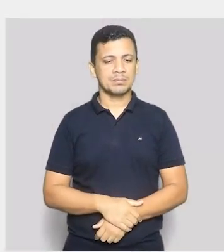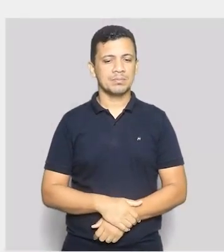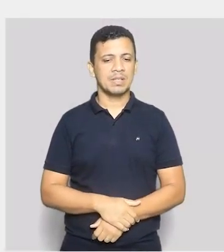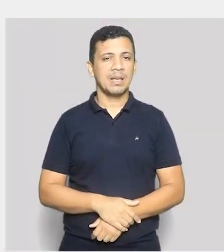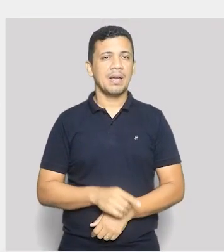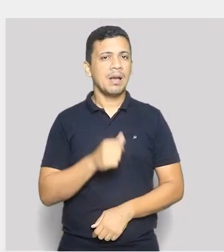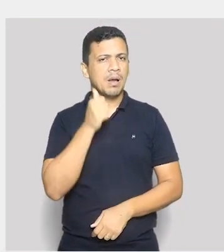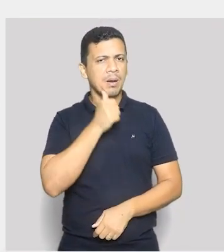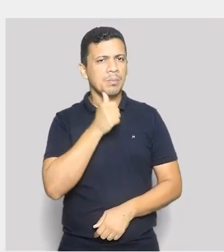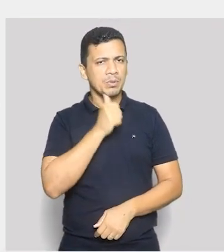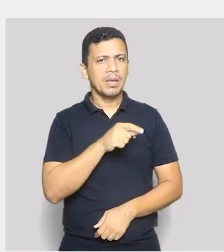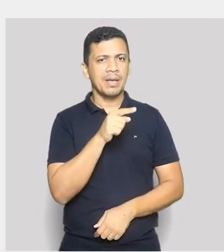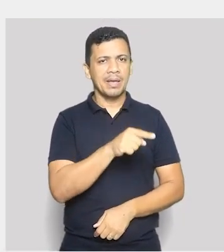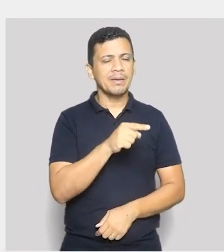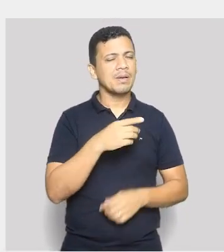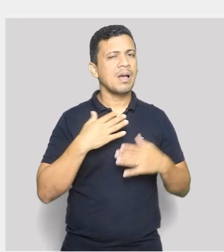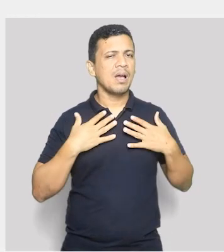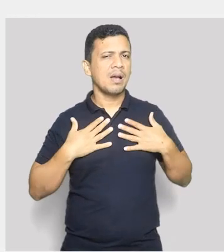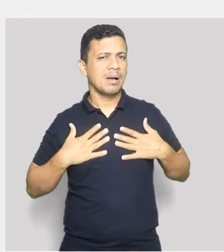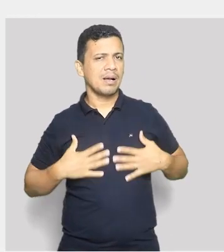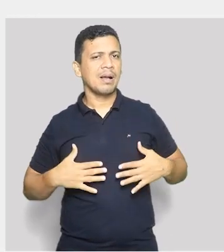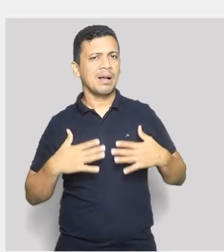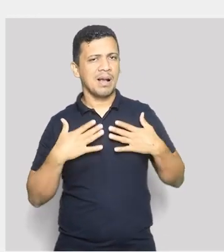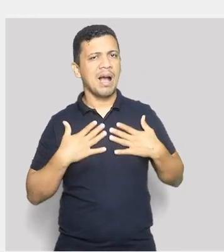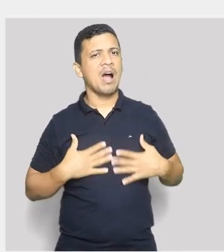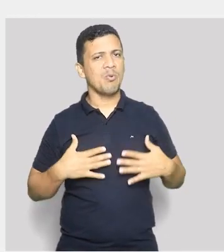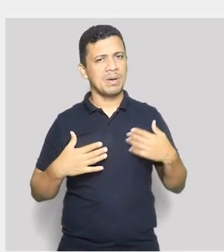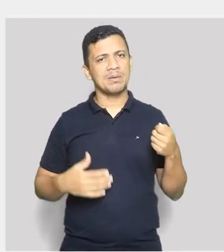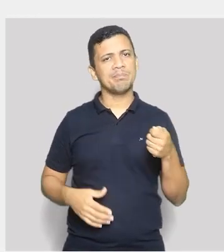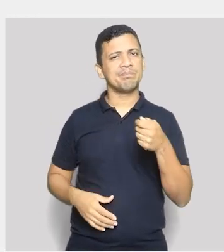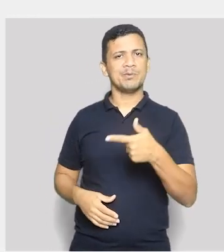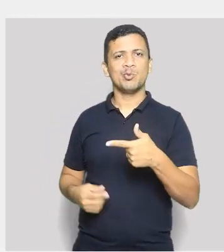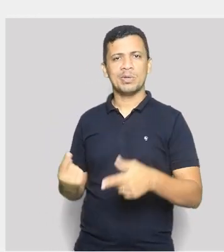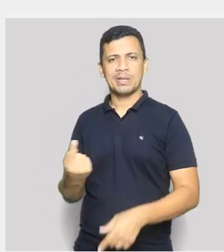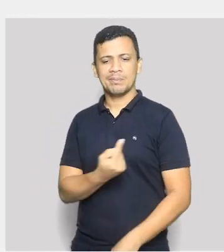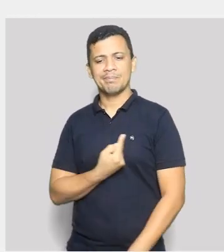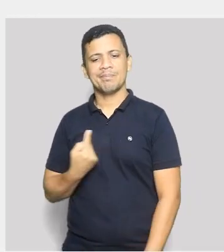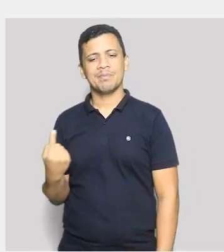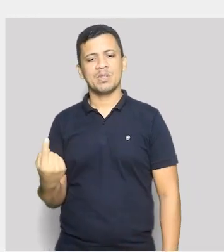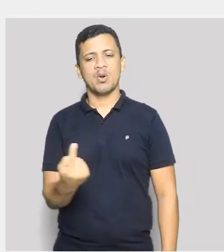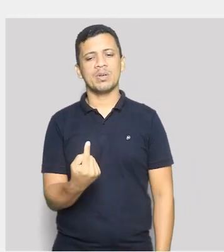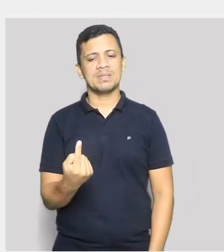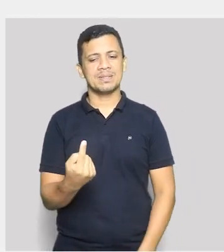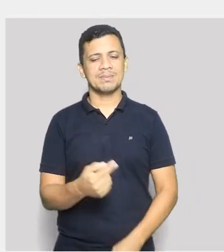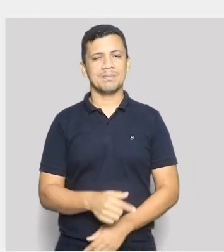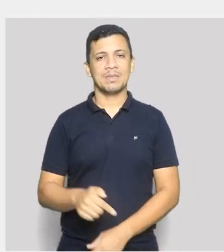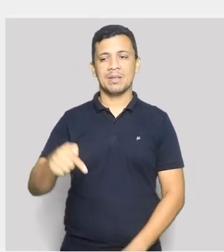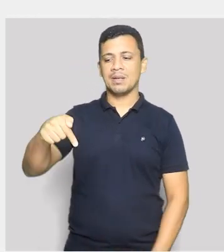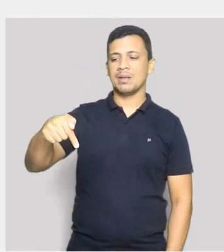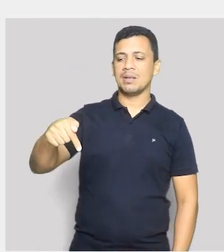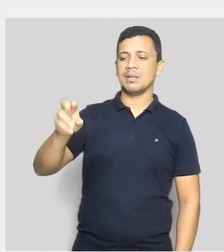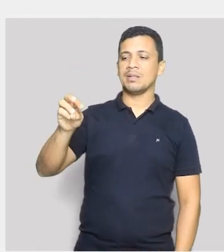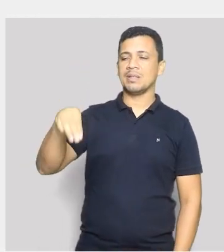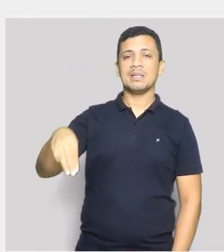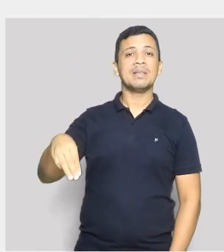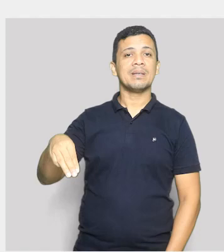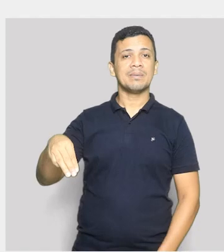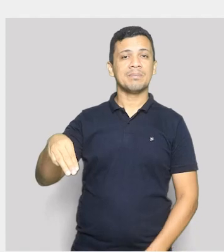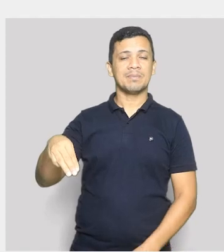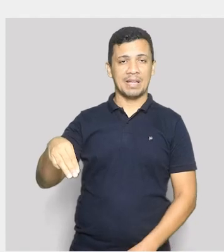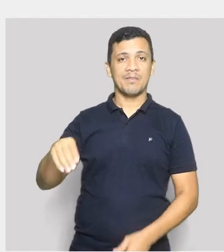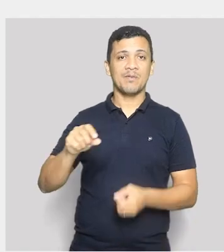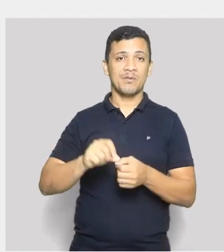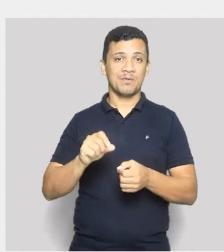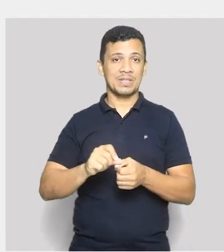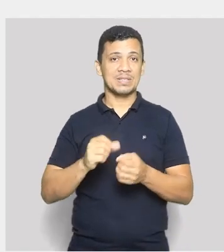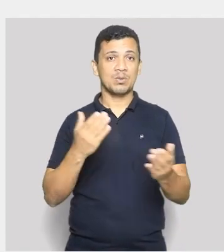estava muito mais calma que nós. Ela estava muito mais calma que nós. Eu estou estabelecendo uma